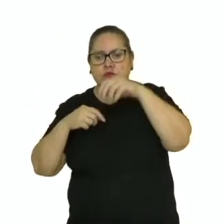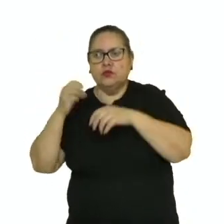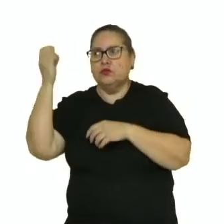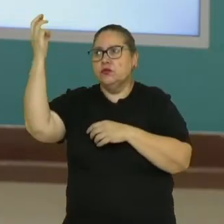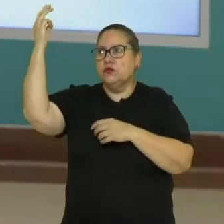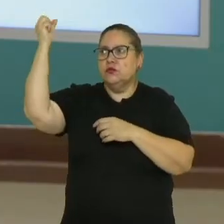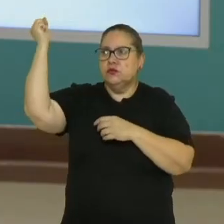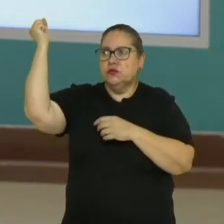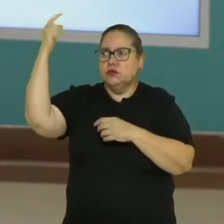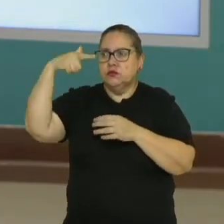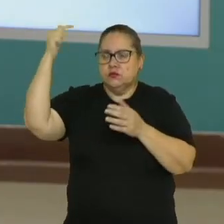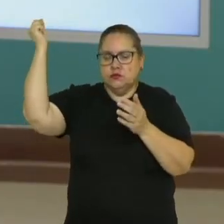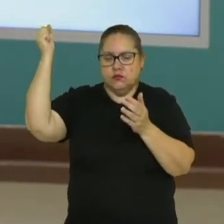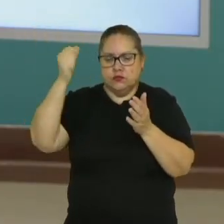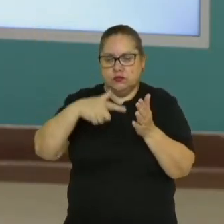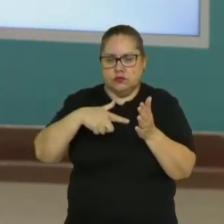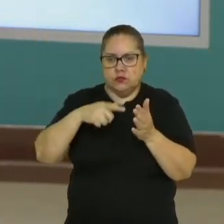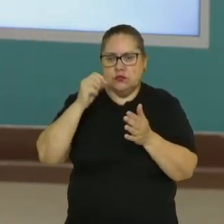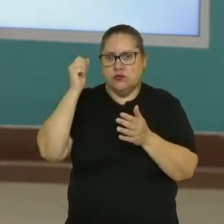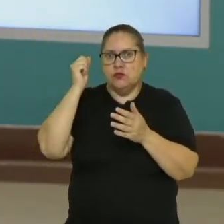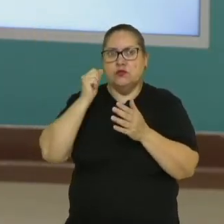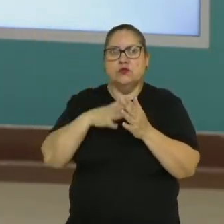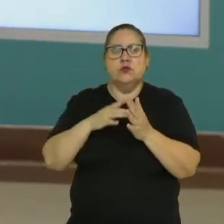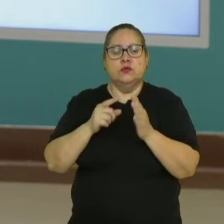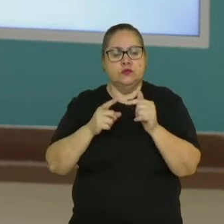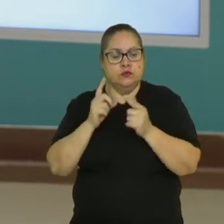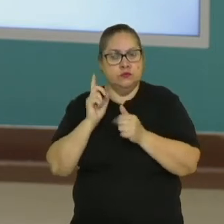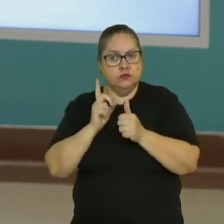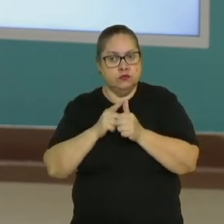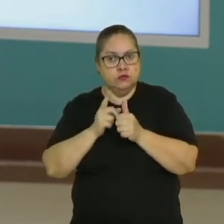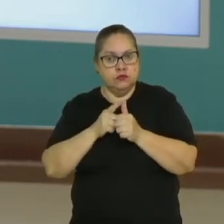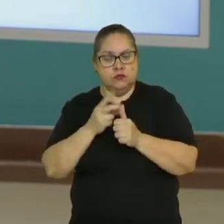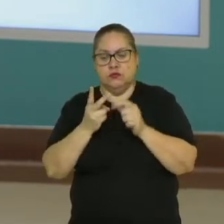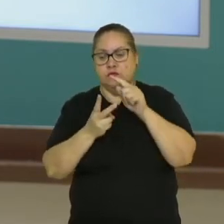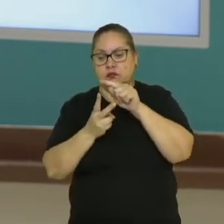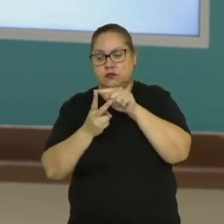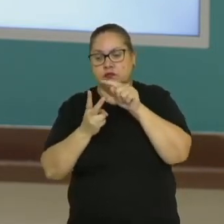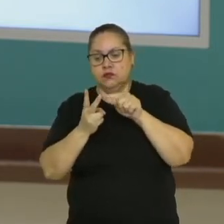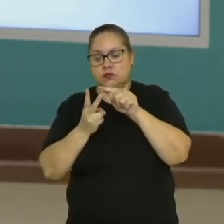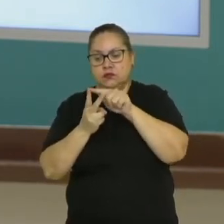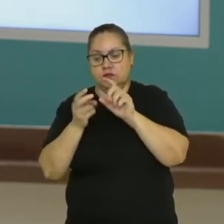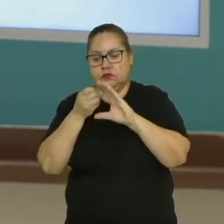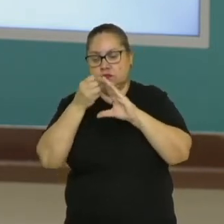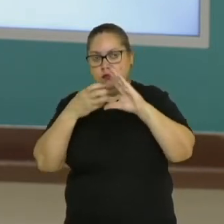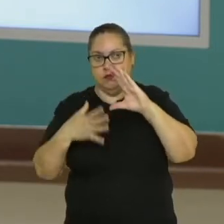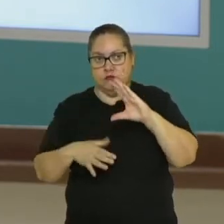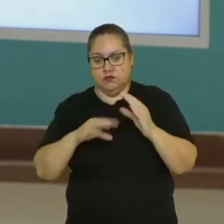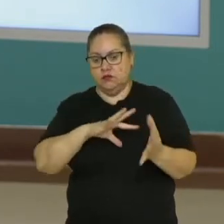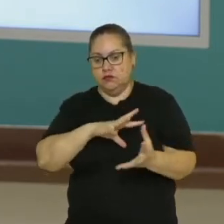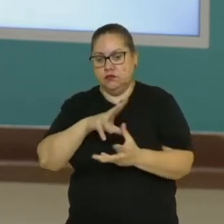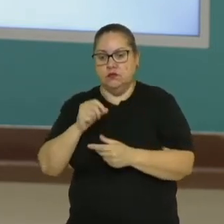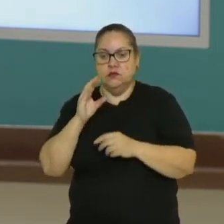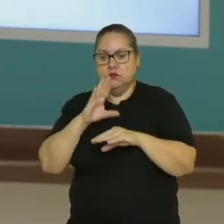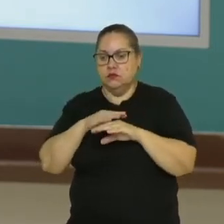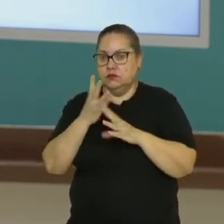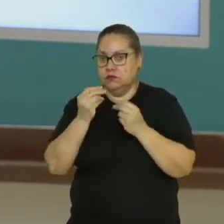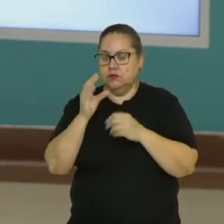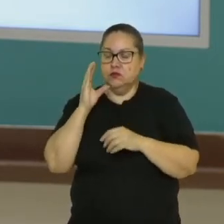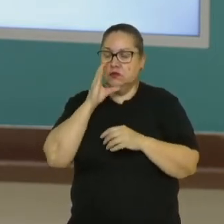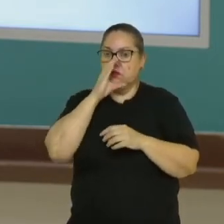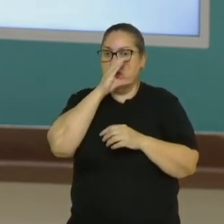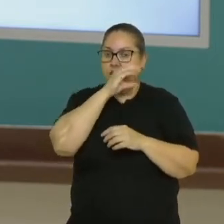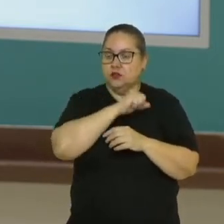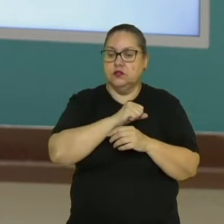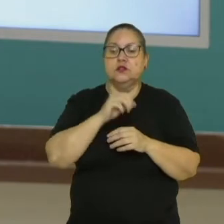ultravioleta. Então percebam que até esse primeiro ponto, ele falou duas características do nosso planeta. Que ele era muito quente, e